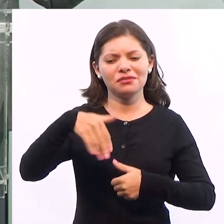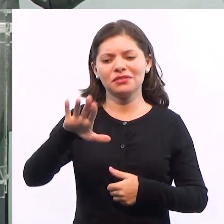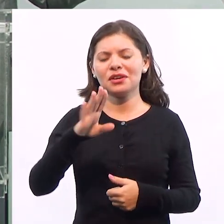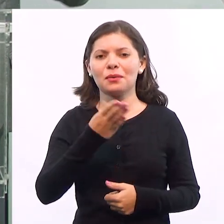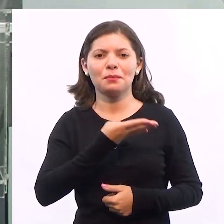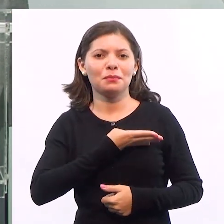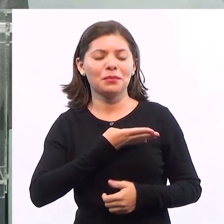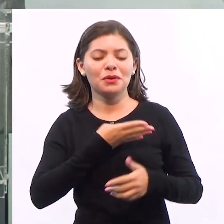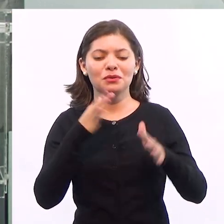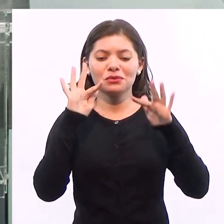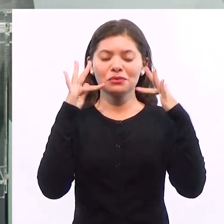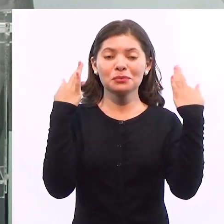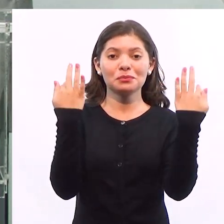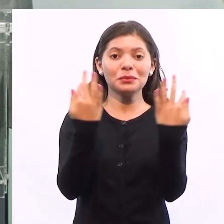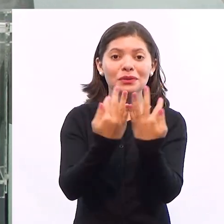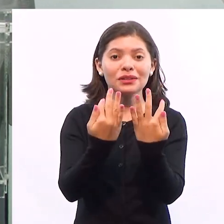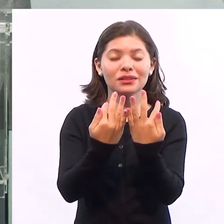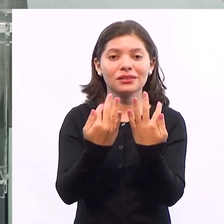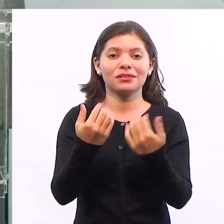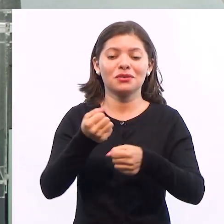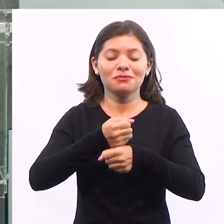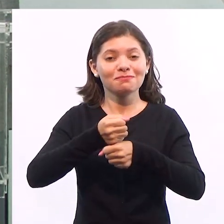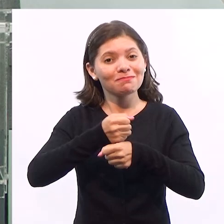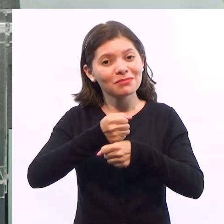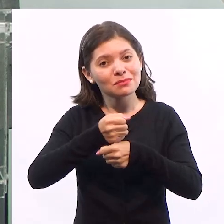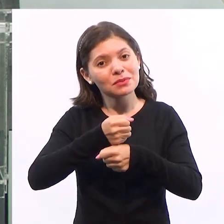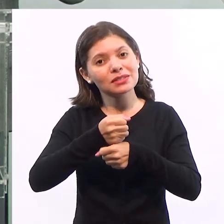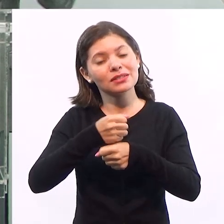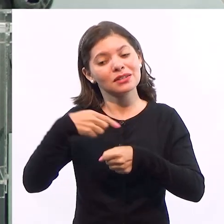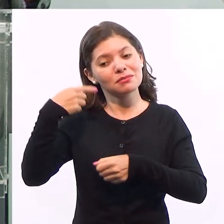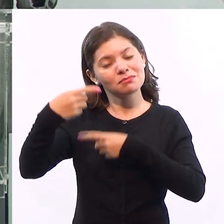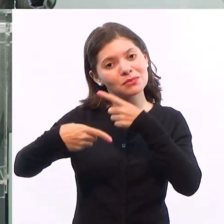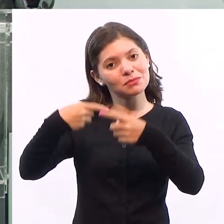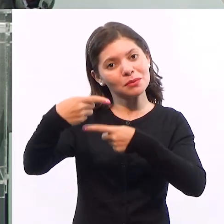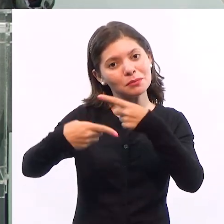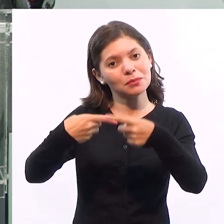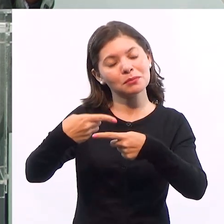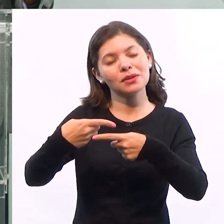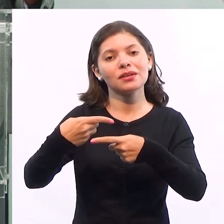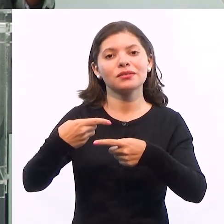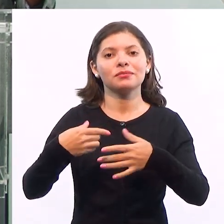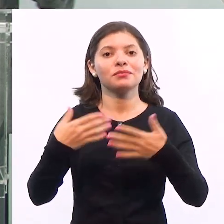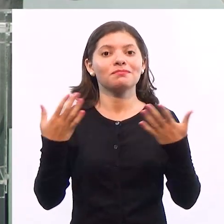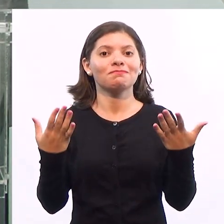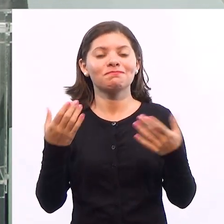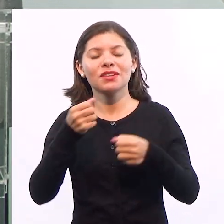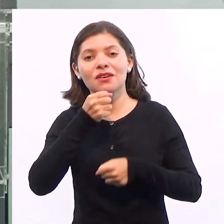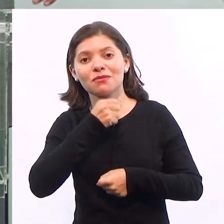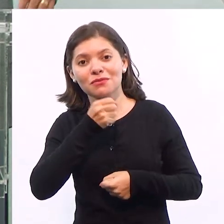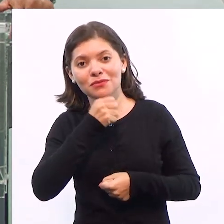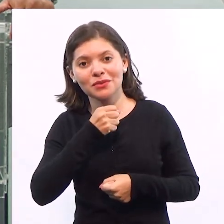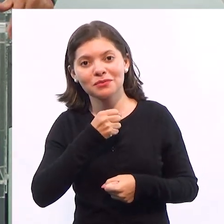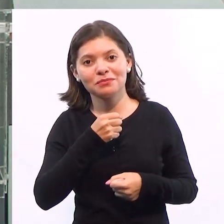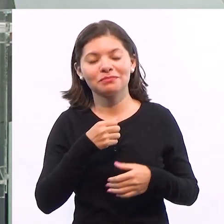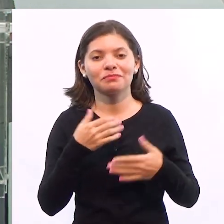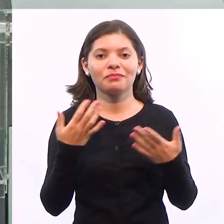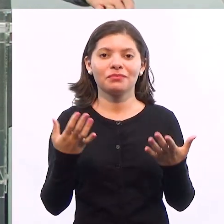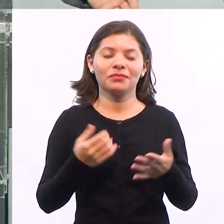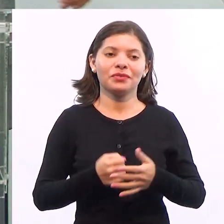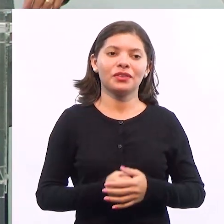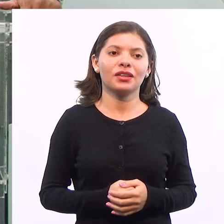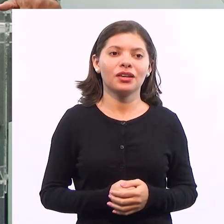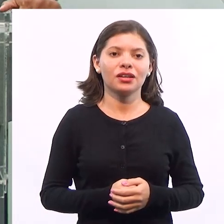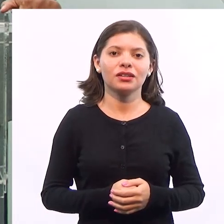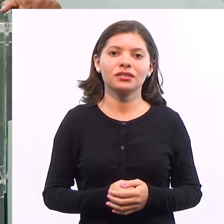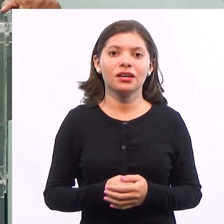ficando. E o tempo foi passando, as pessoas foram se atualizando e você foi ficando para trás, tá? Mas não quer dizer que você não está mudando, porque você está ficando